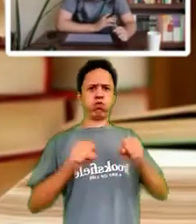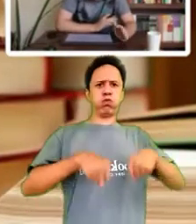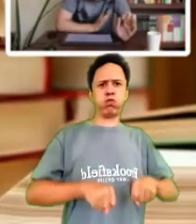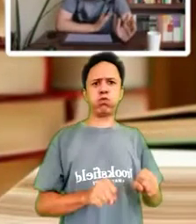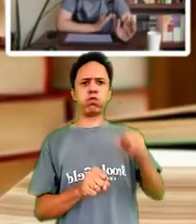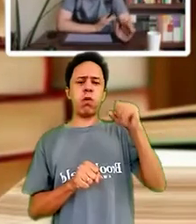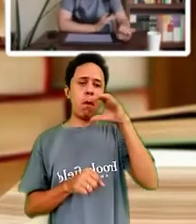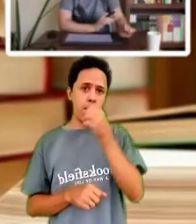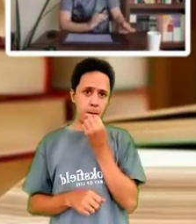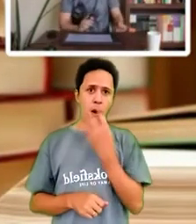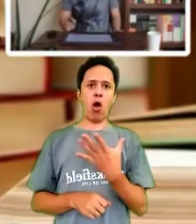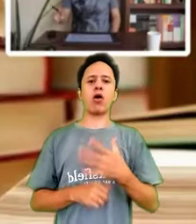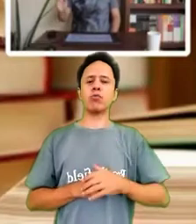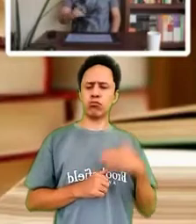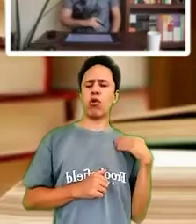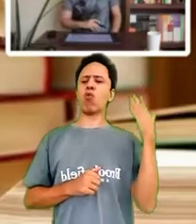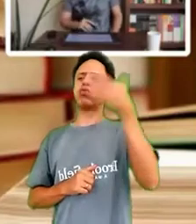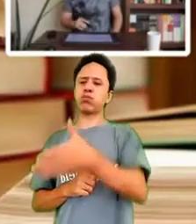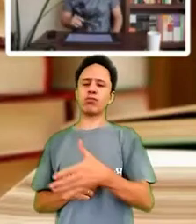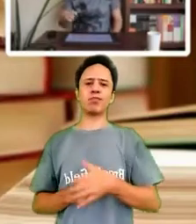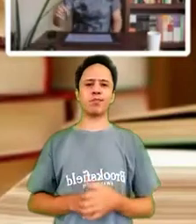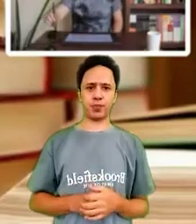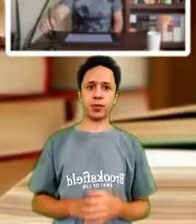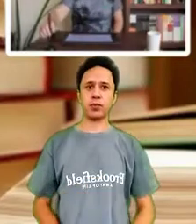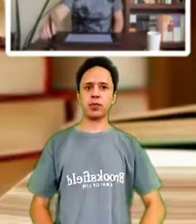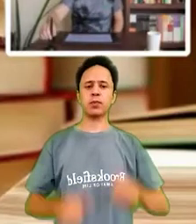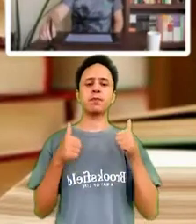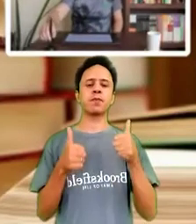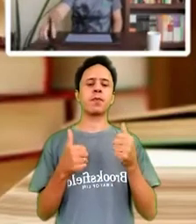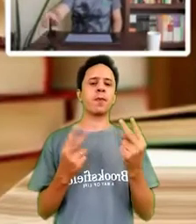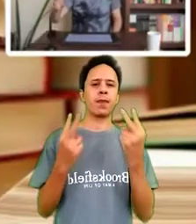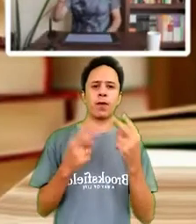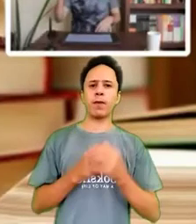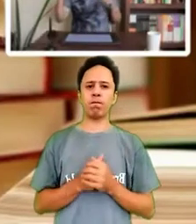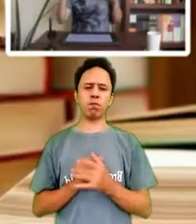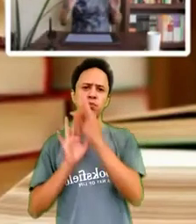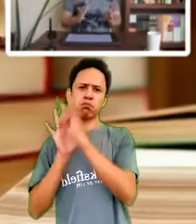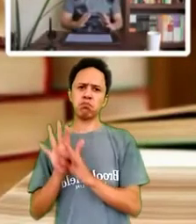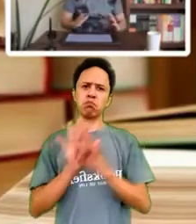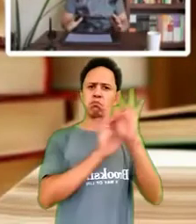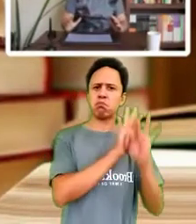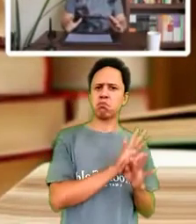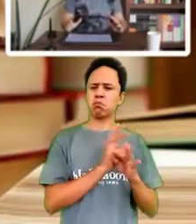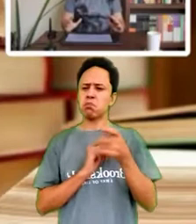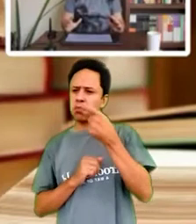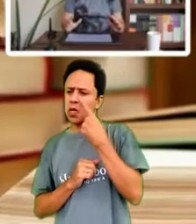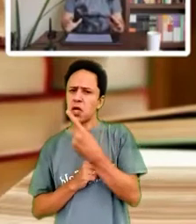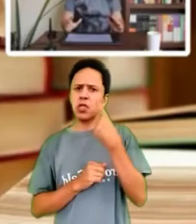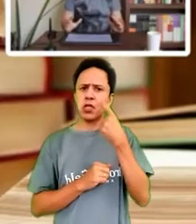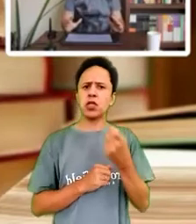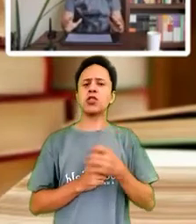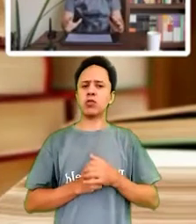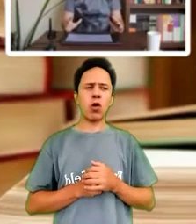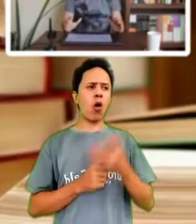boa. Fui. Então, olha só, galera. 2 textos bem interessantes que contam